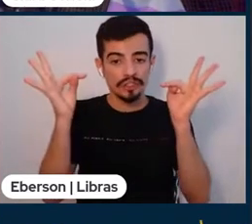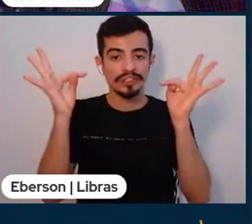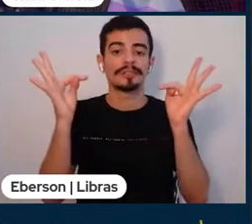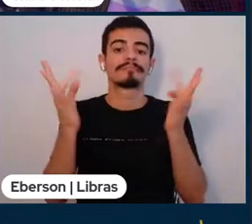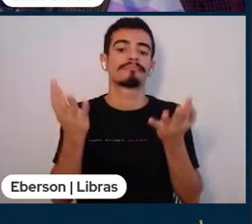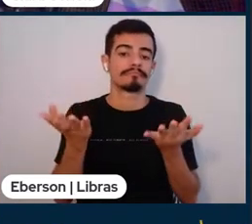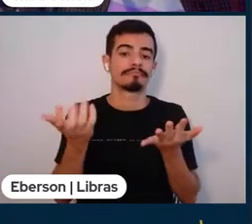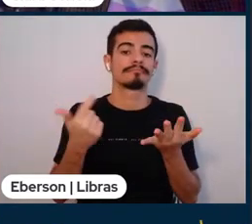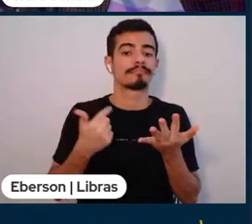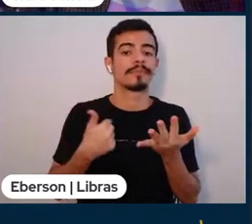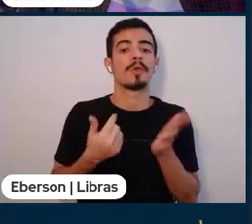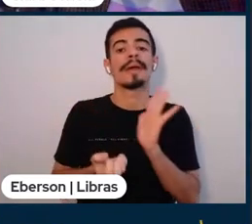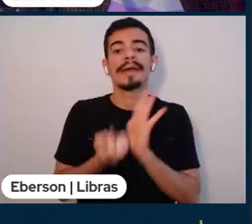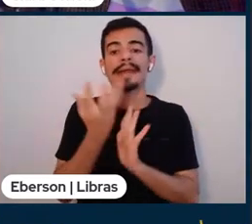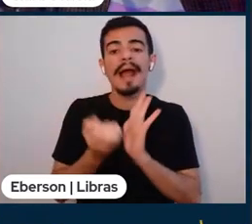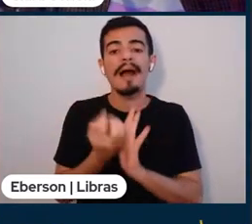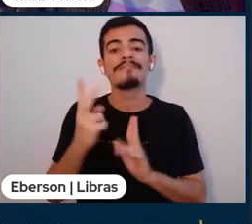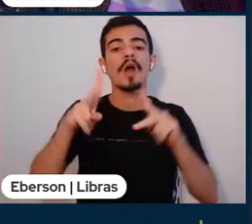códigos